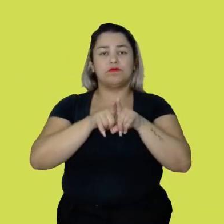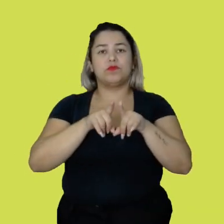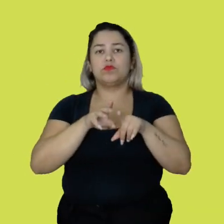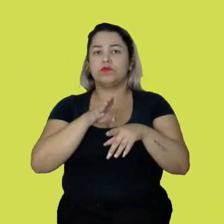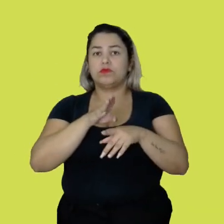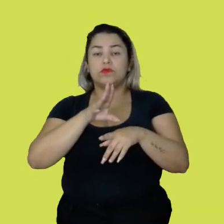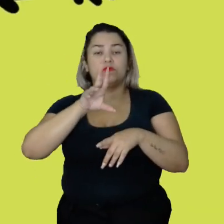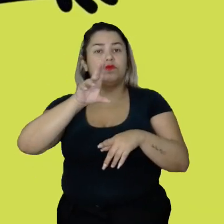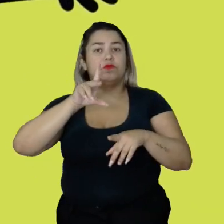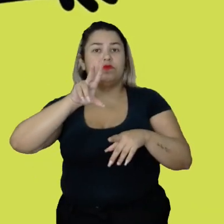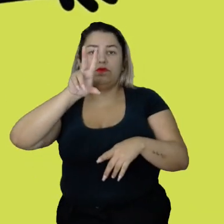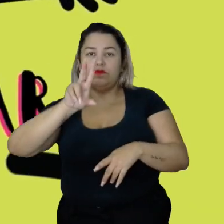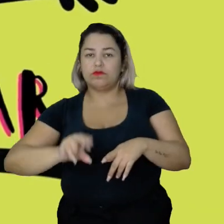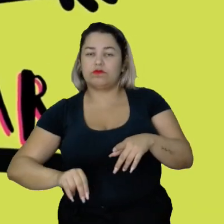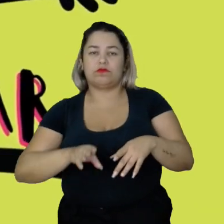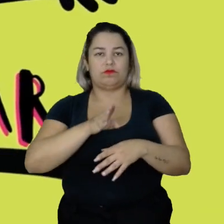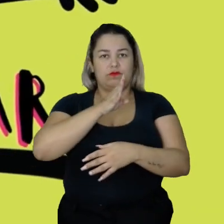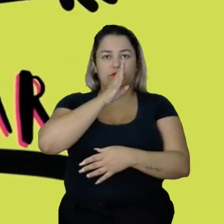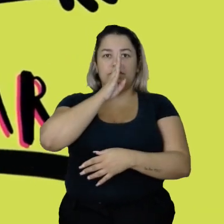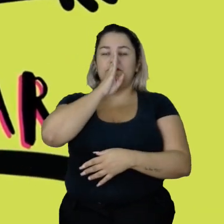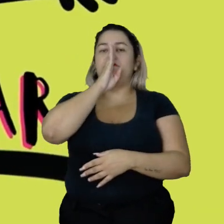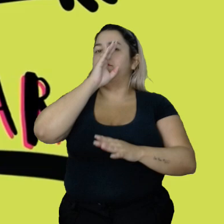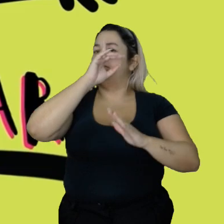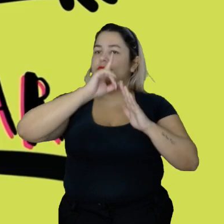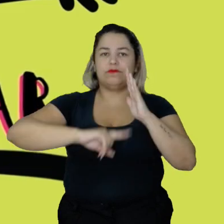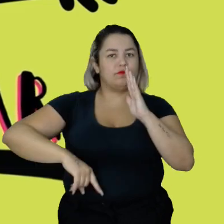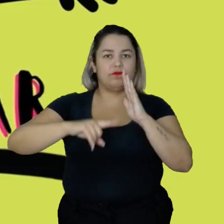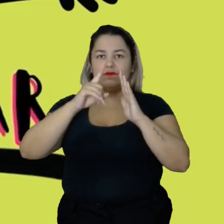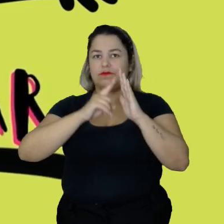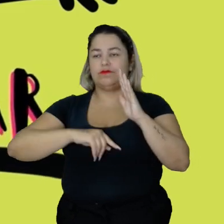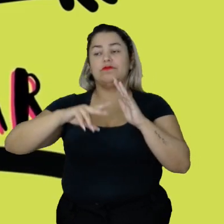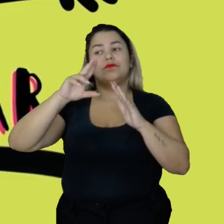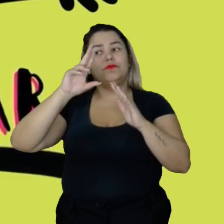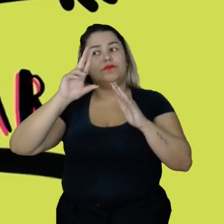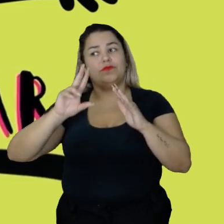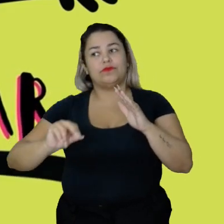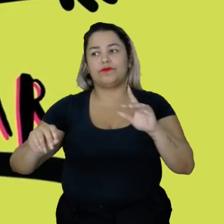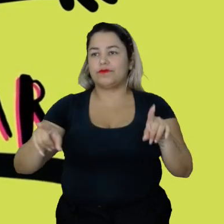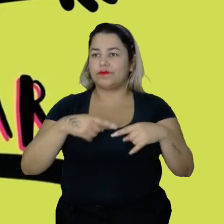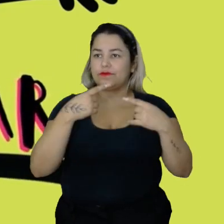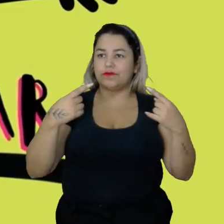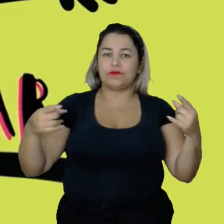Não vão mais conseguir me anular, me calar.